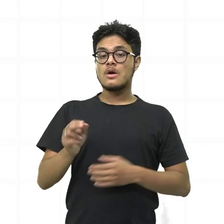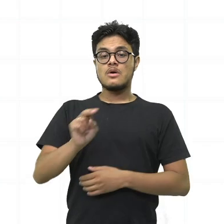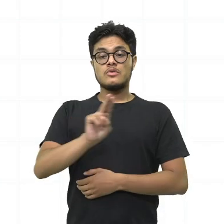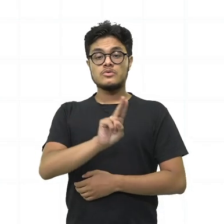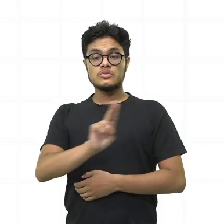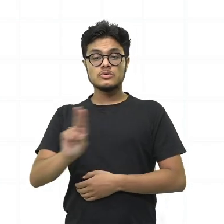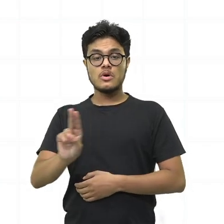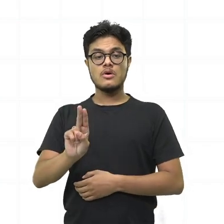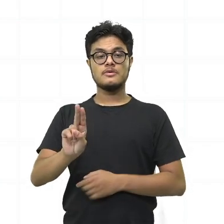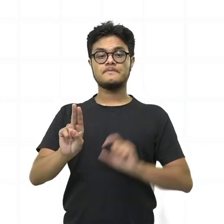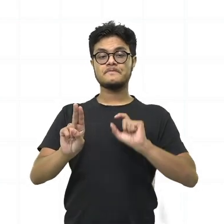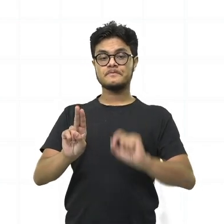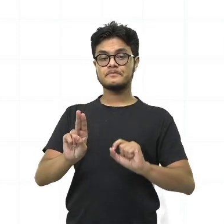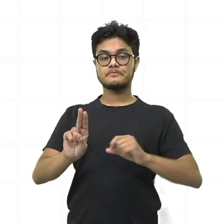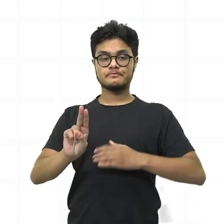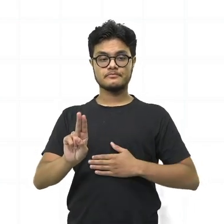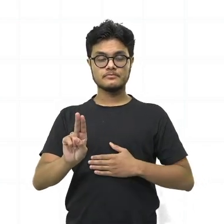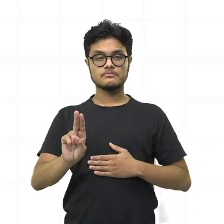dá